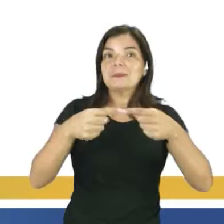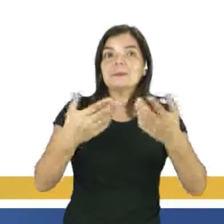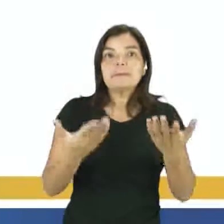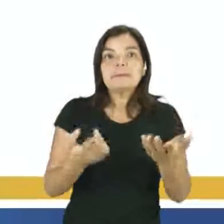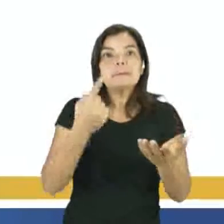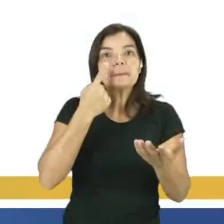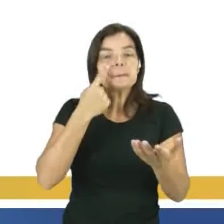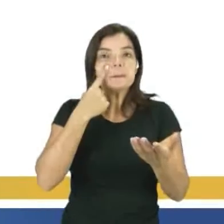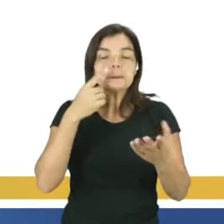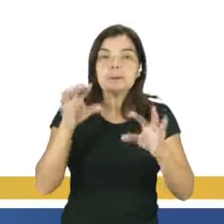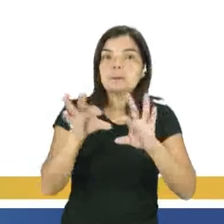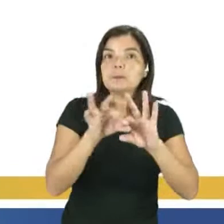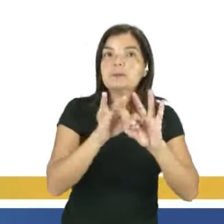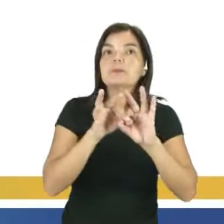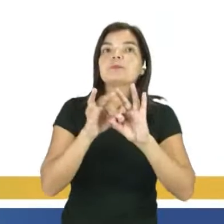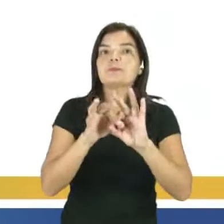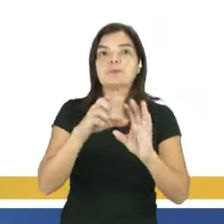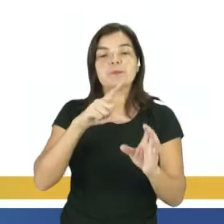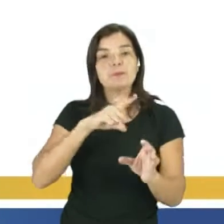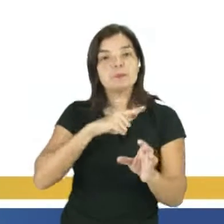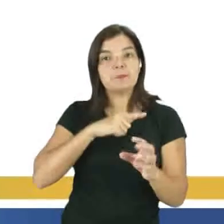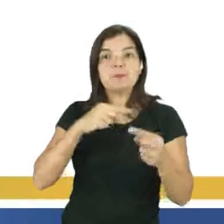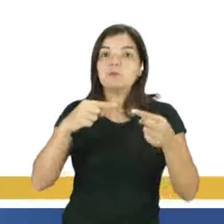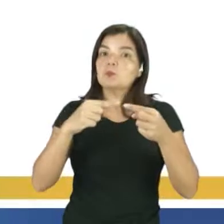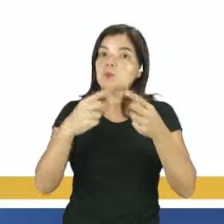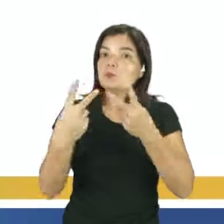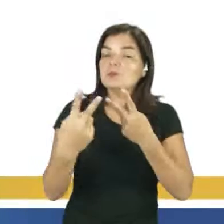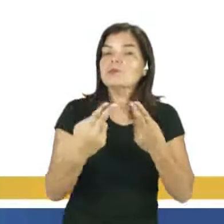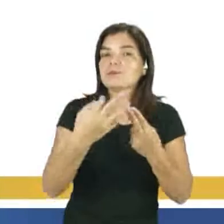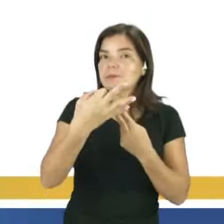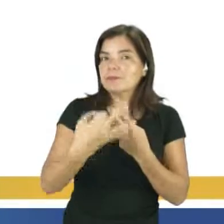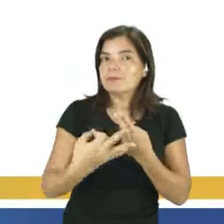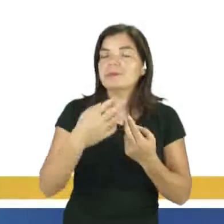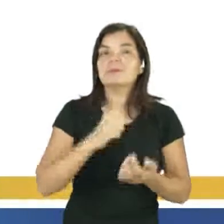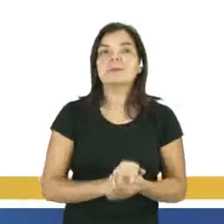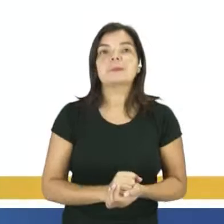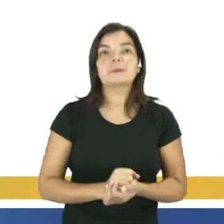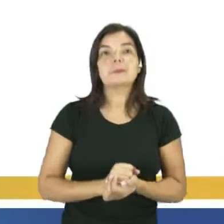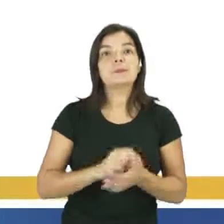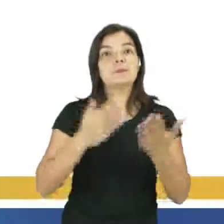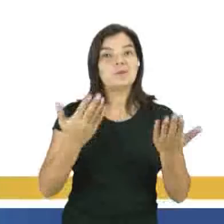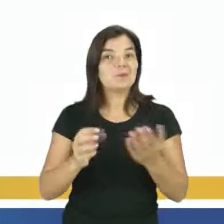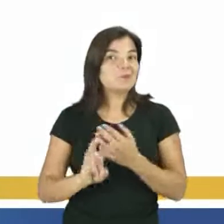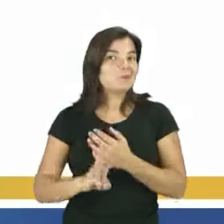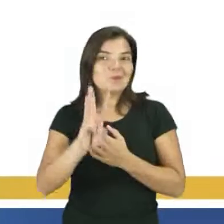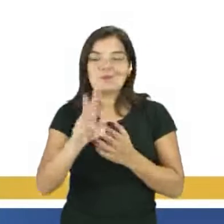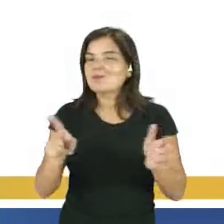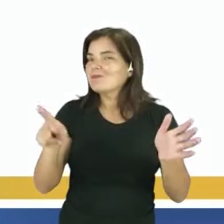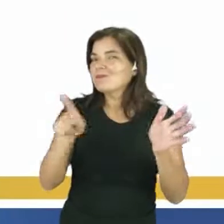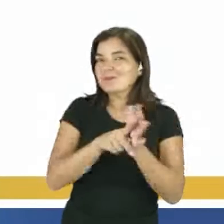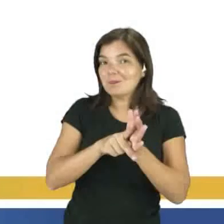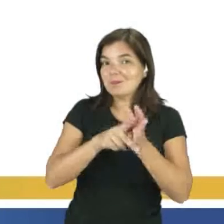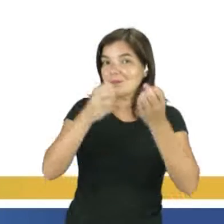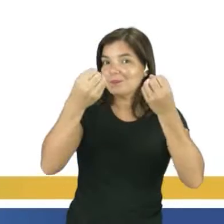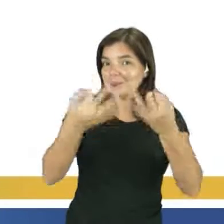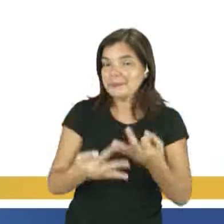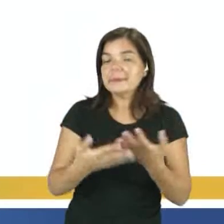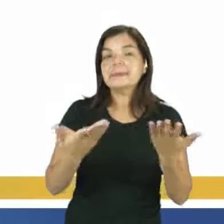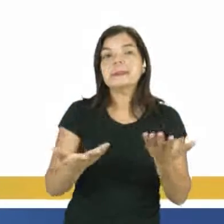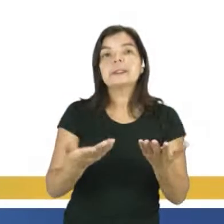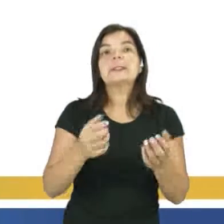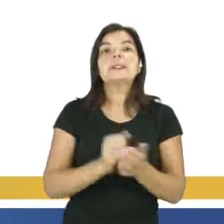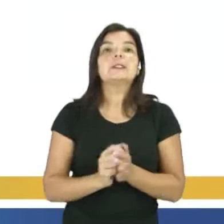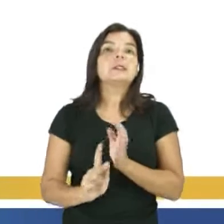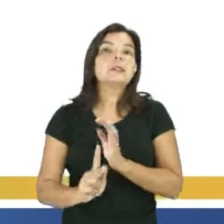no momento que elas se cruzam, elas têm um ponto em comum, certo? A reta W não pertence ao plano, como eu já falei, e a